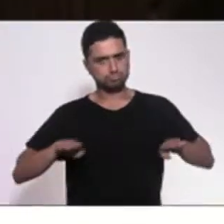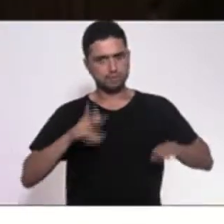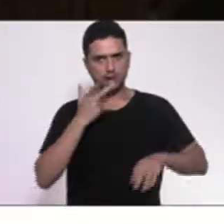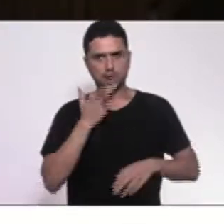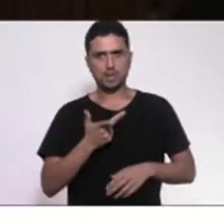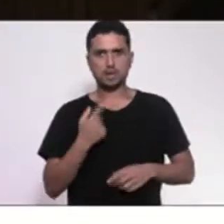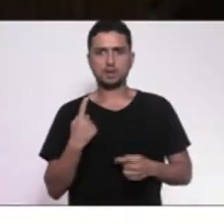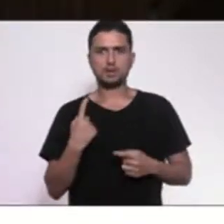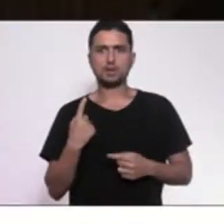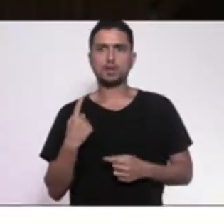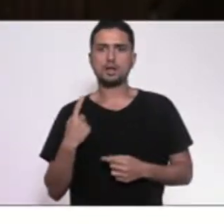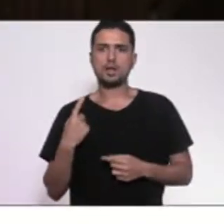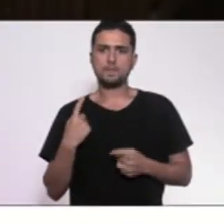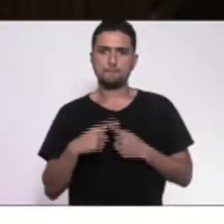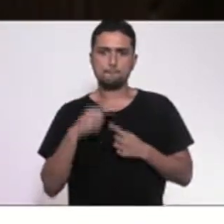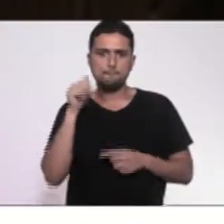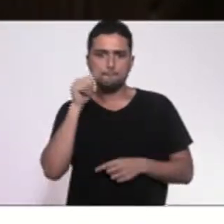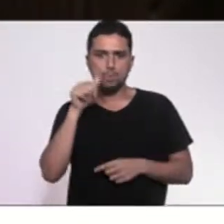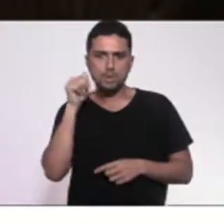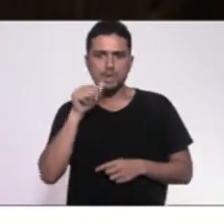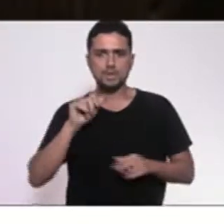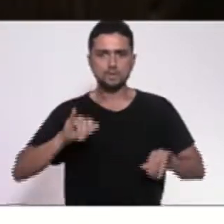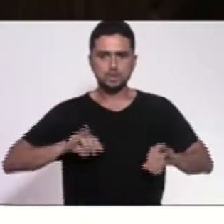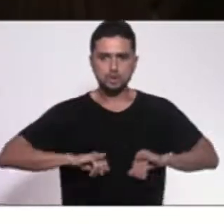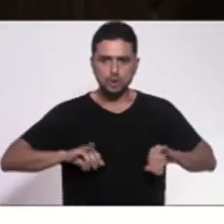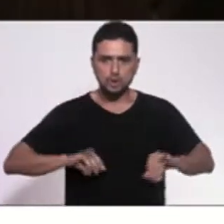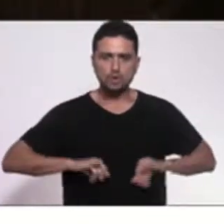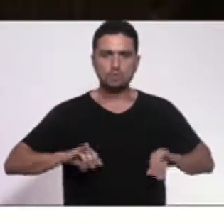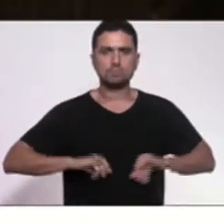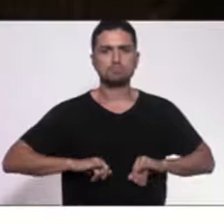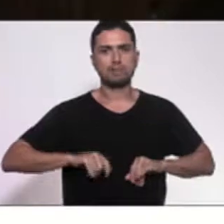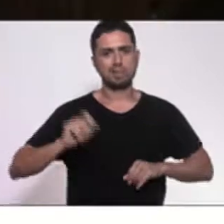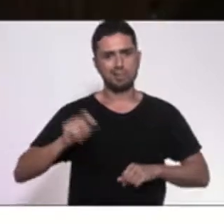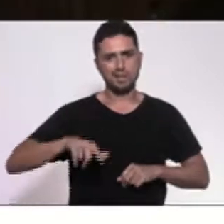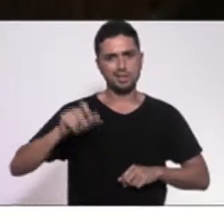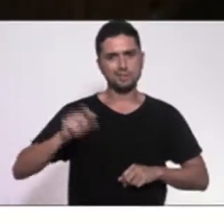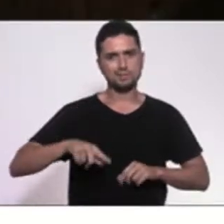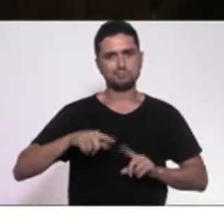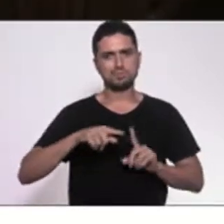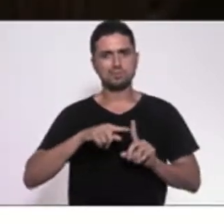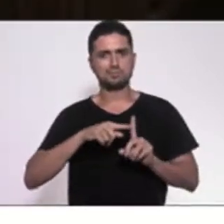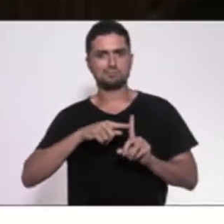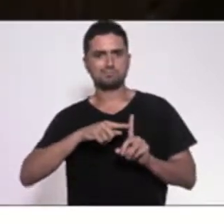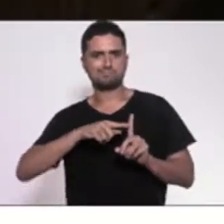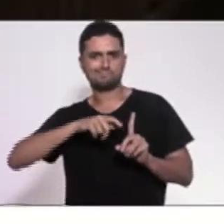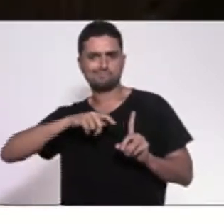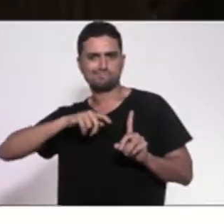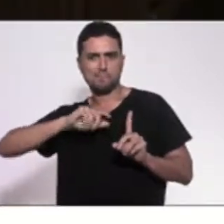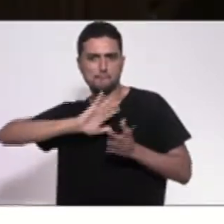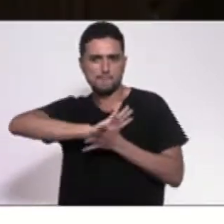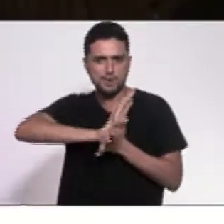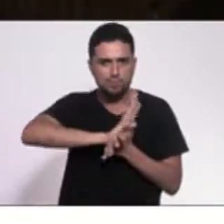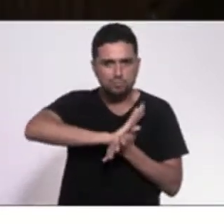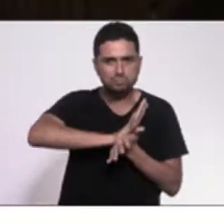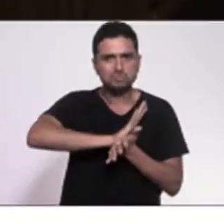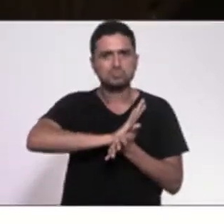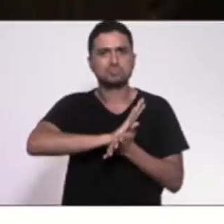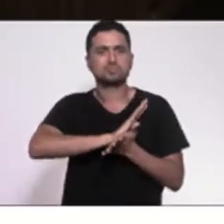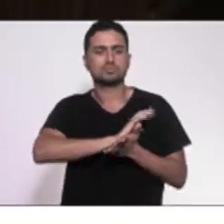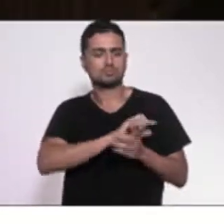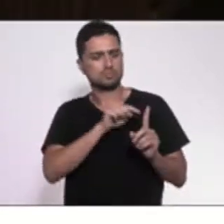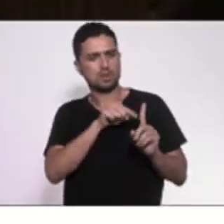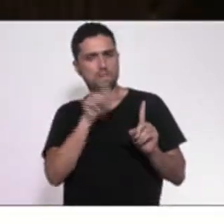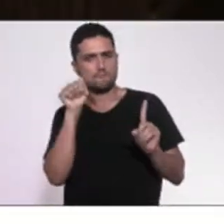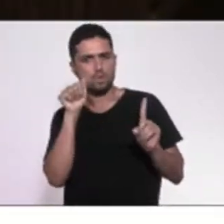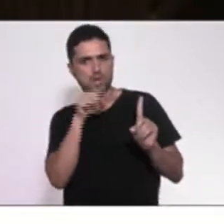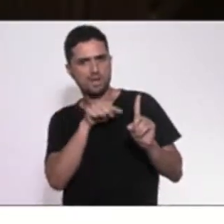sofrem o lesbocídio. Por exemplo, muitas vezes, senhora presidenta, a lógica de ódio sobre o corpo